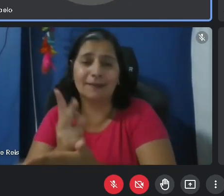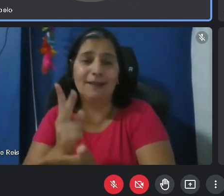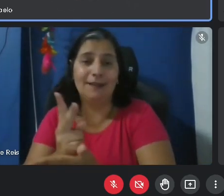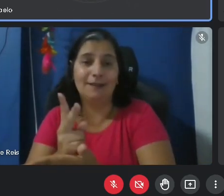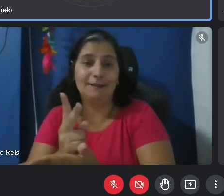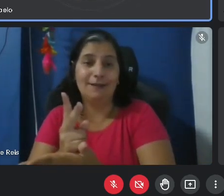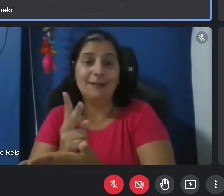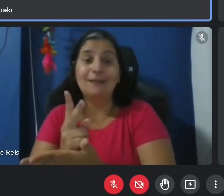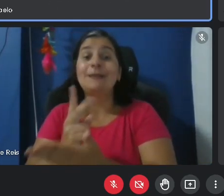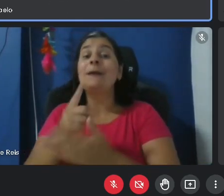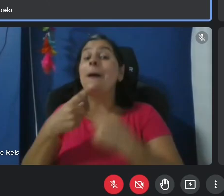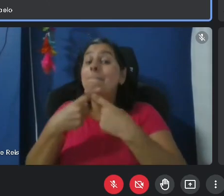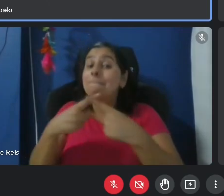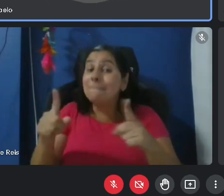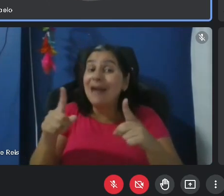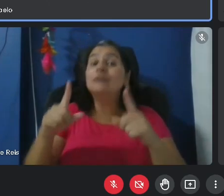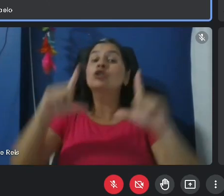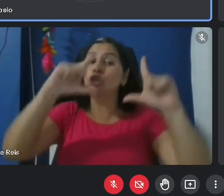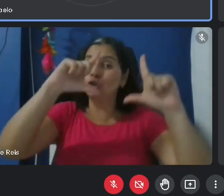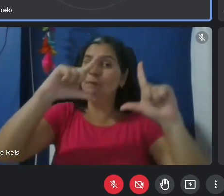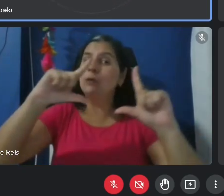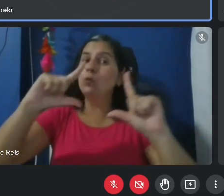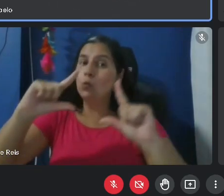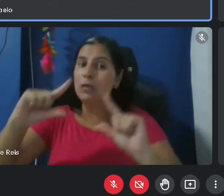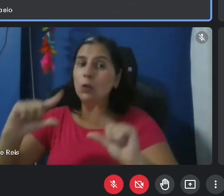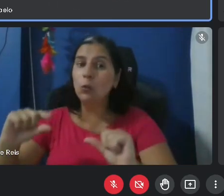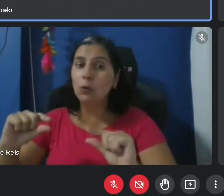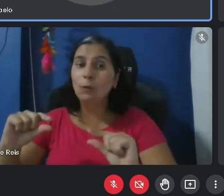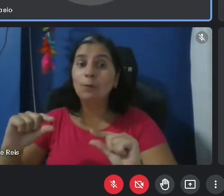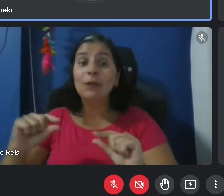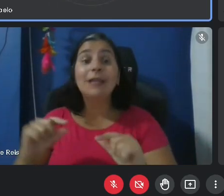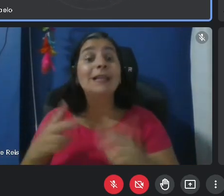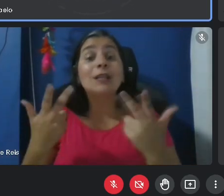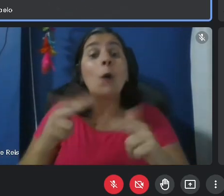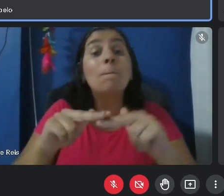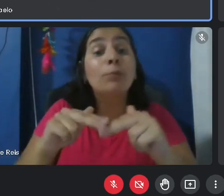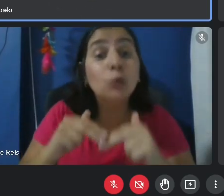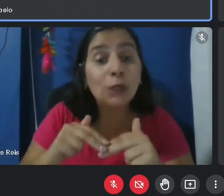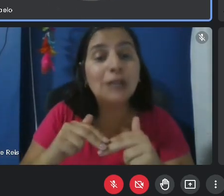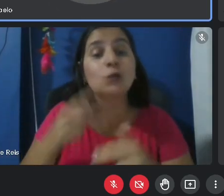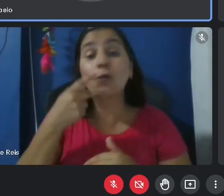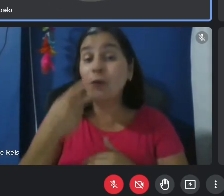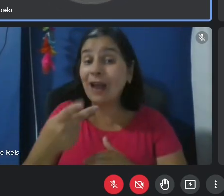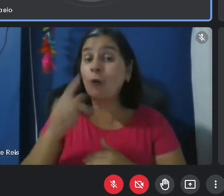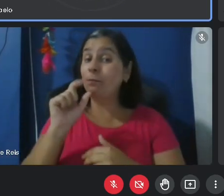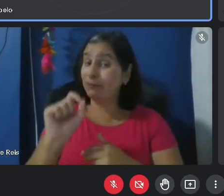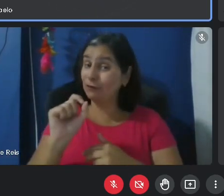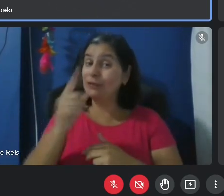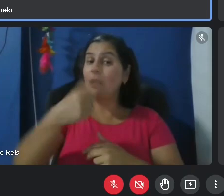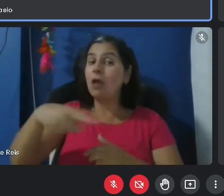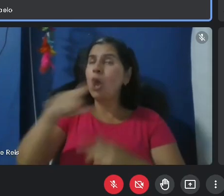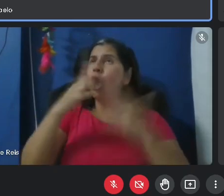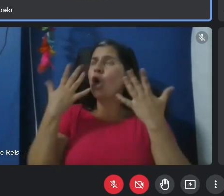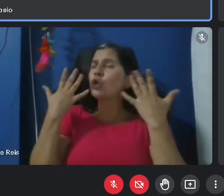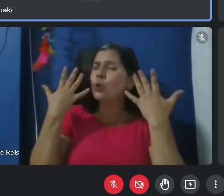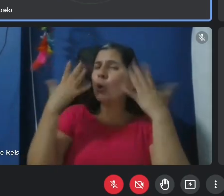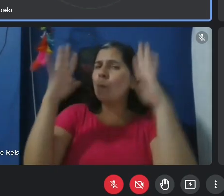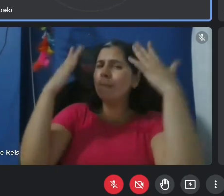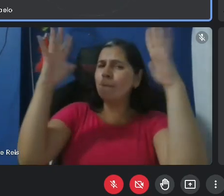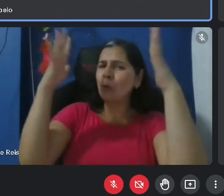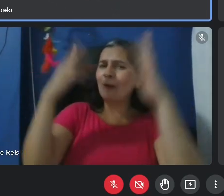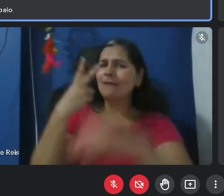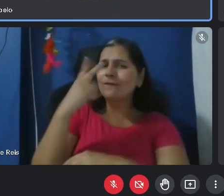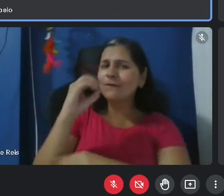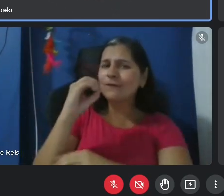A língua, né? Na verdade, a Libras. Mas agora diminuiu. Por isso que